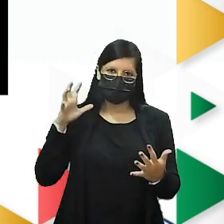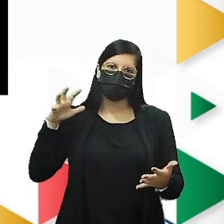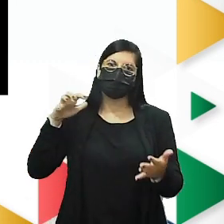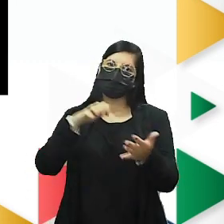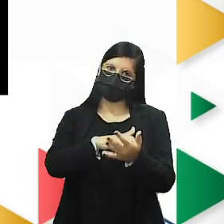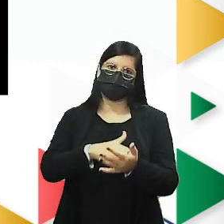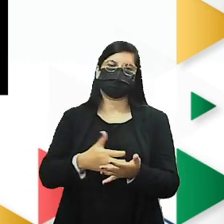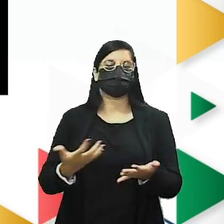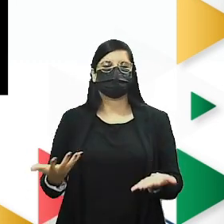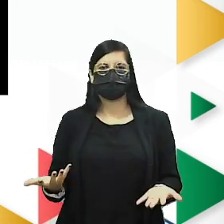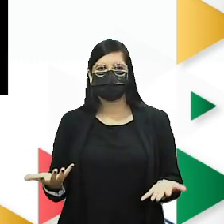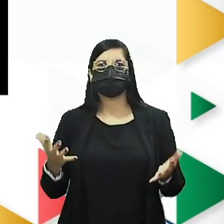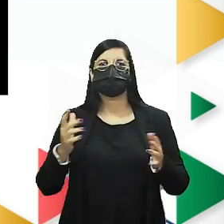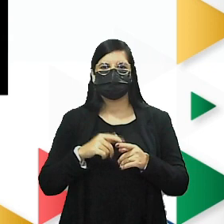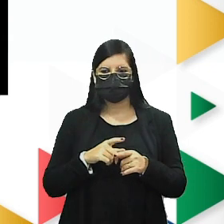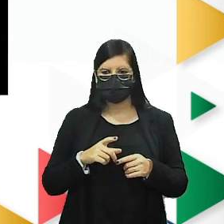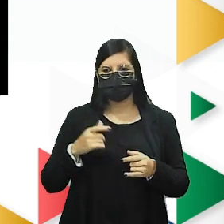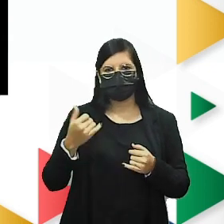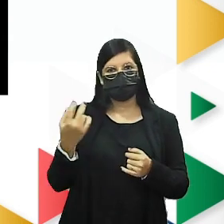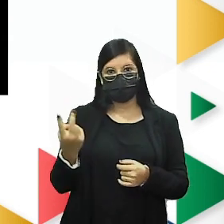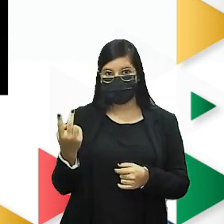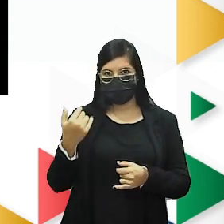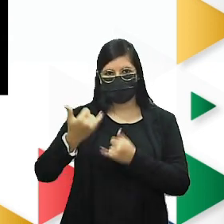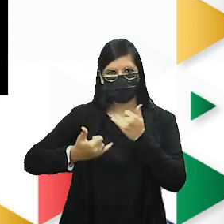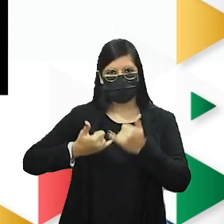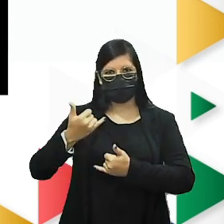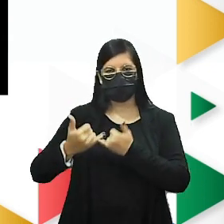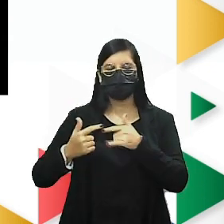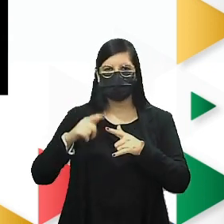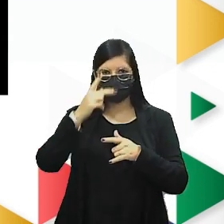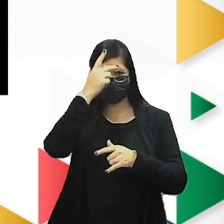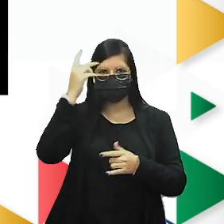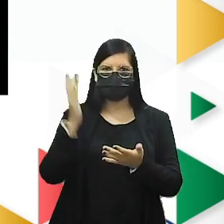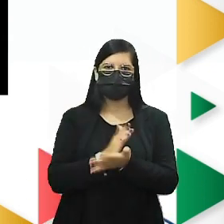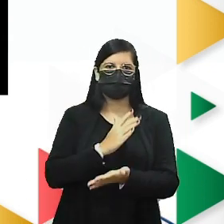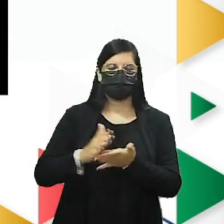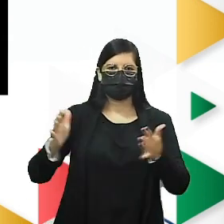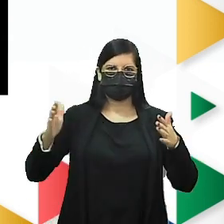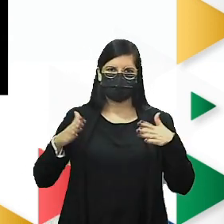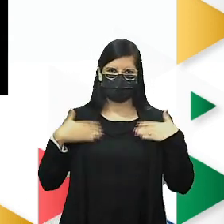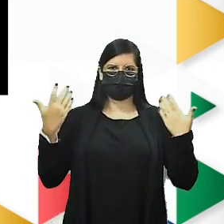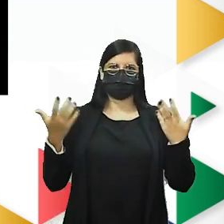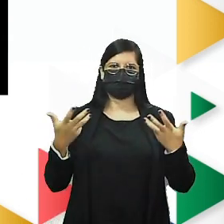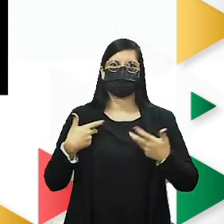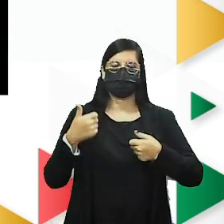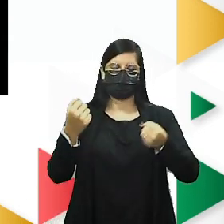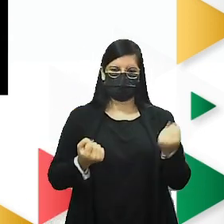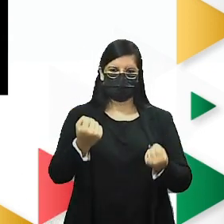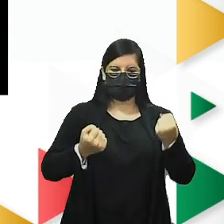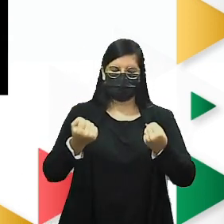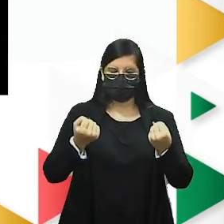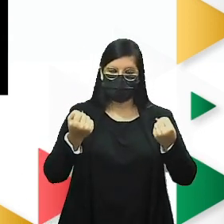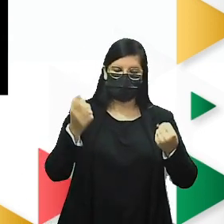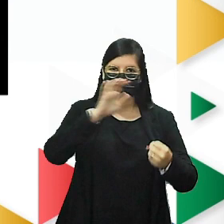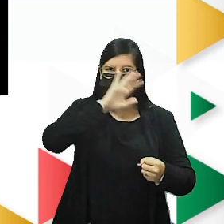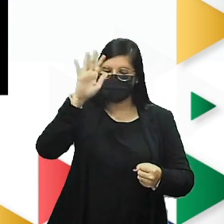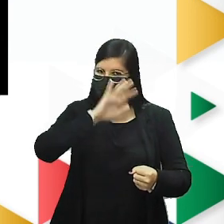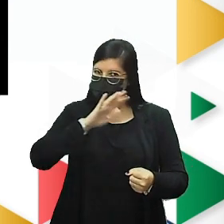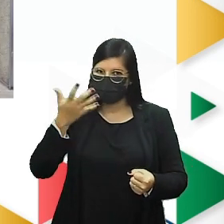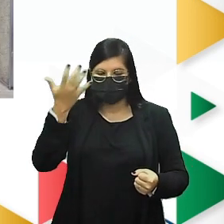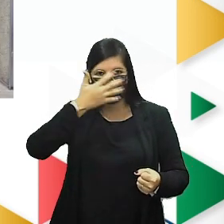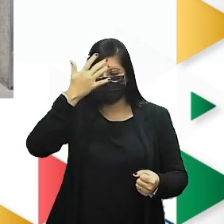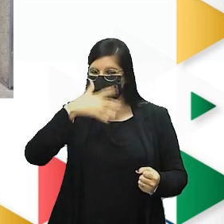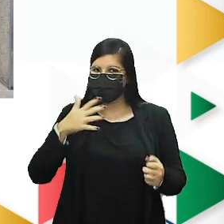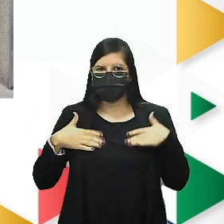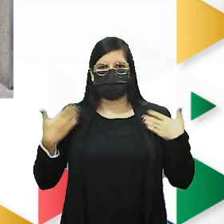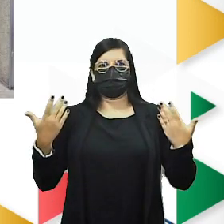brincadeira delas, mas enfim, né? Assusta porque eu ia levar um susto, viu? Eu ia achar que estava vendo fantasma, alguma coisa assim, né?